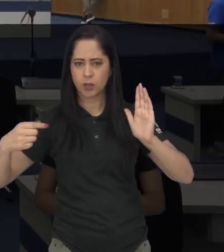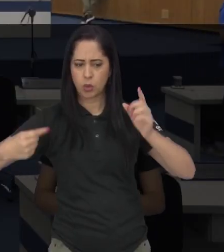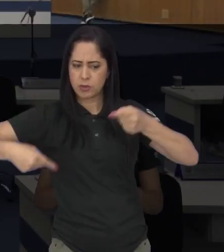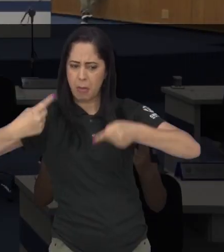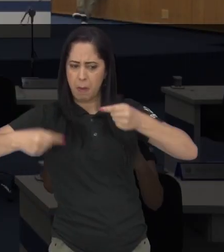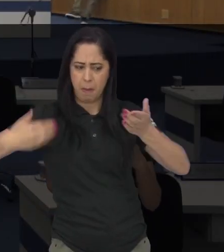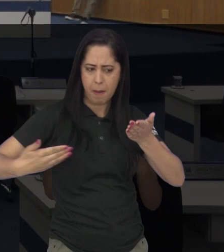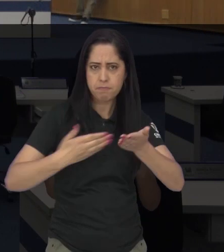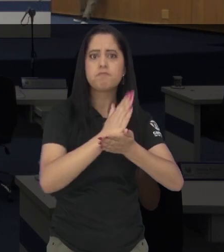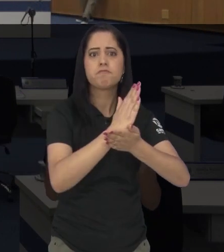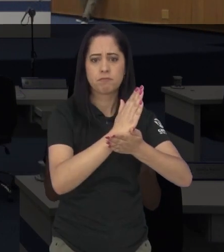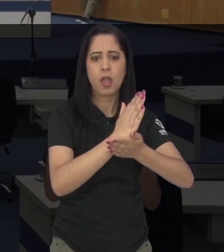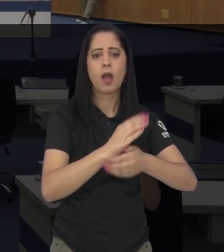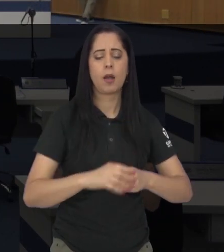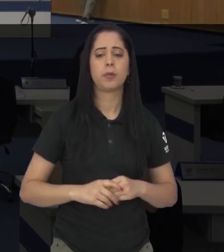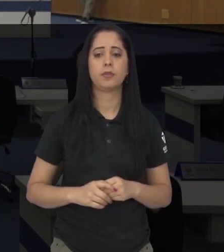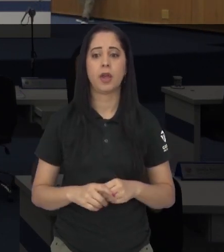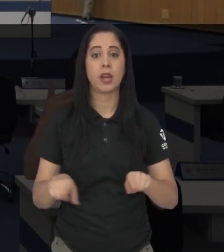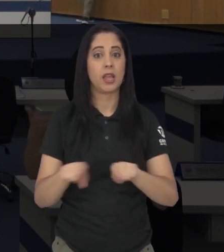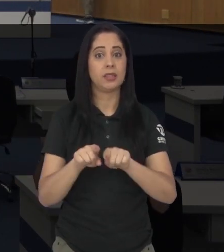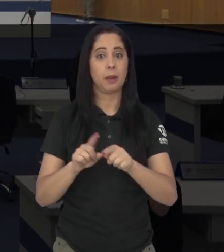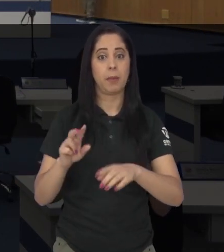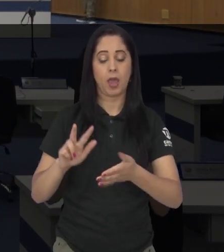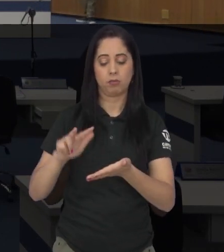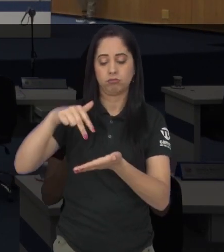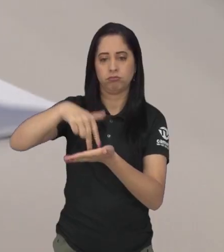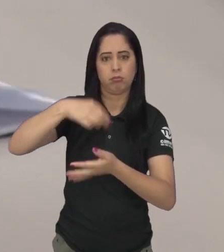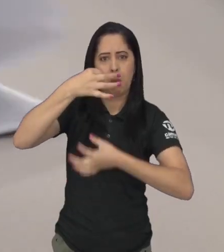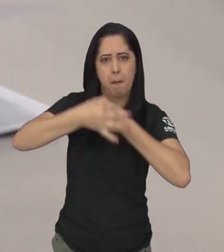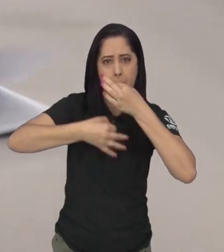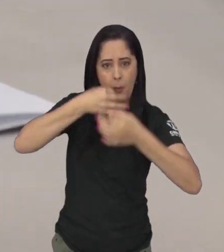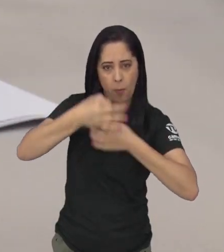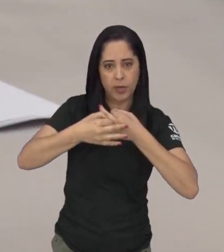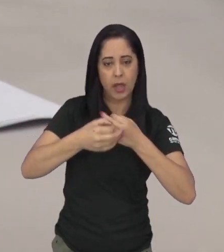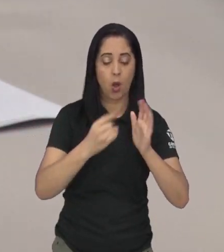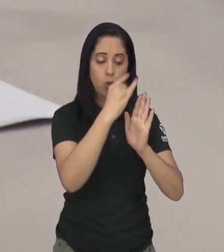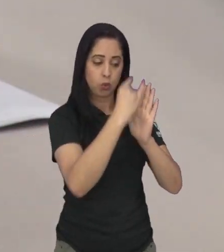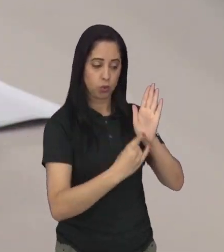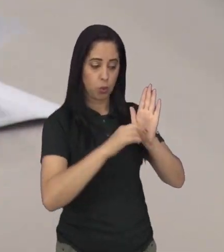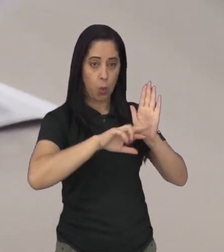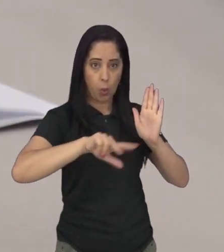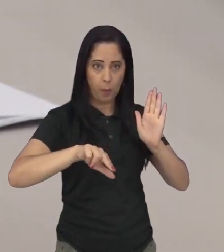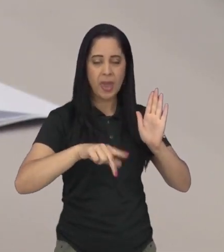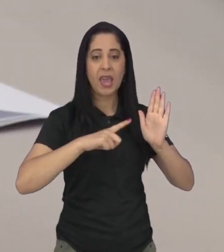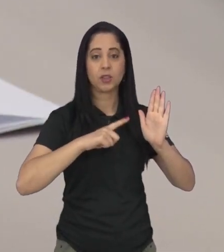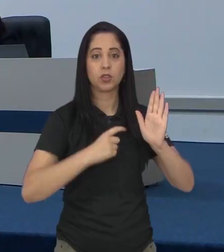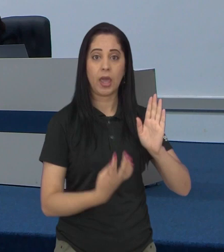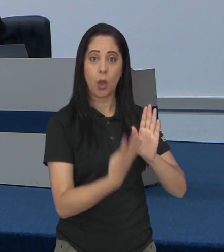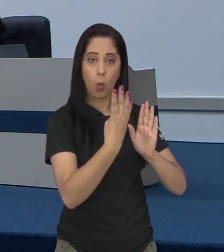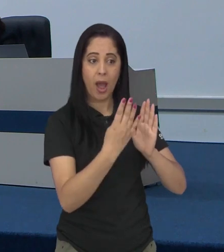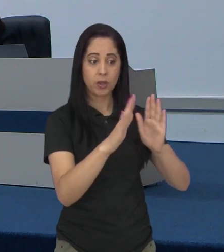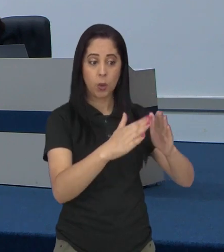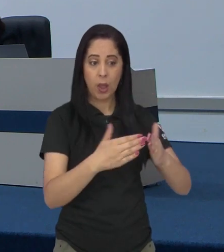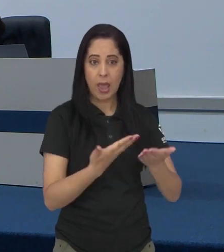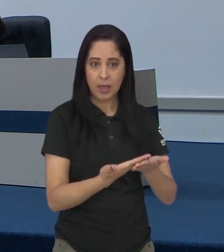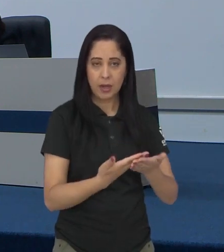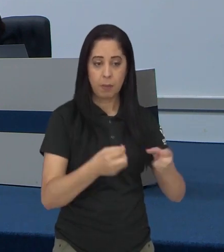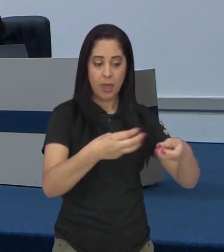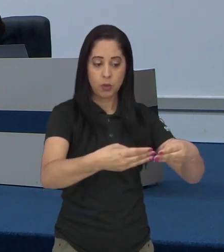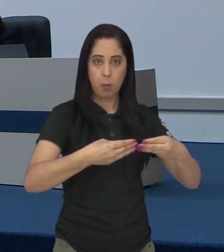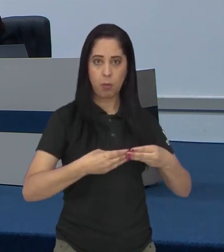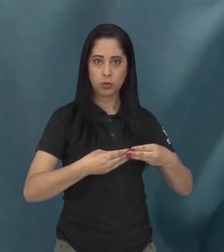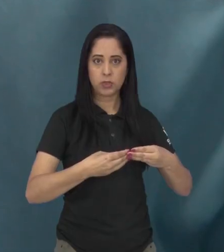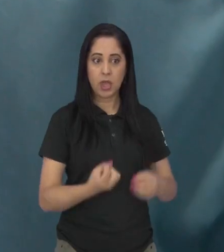além do debate de temas de interesse público durante o pinga-fogo. Entre os documentos aprovados estavam 4 requerimentos,